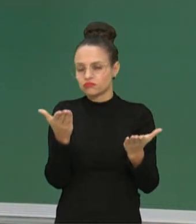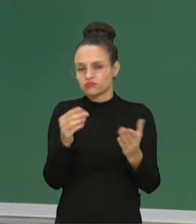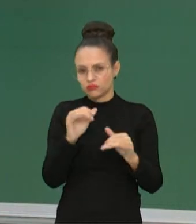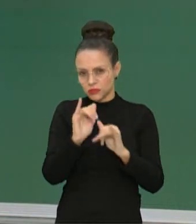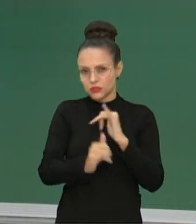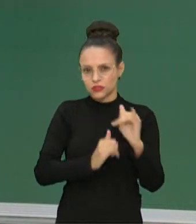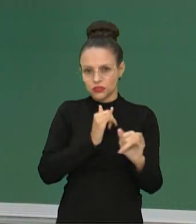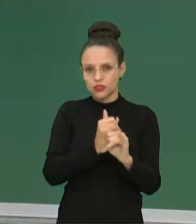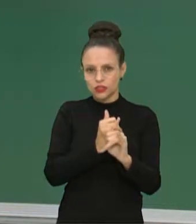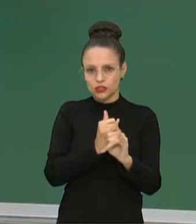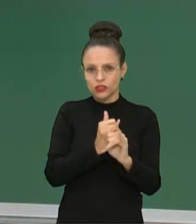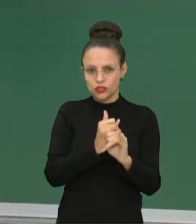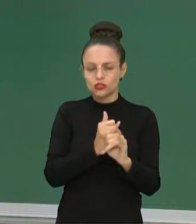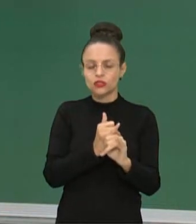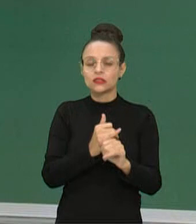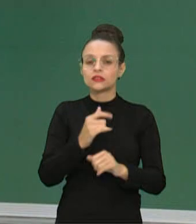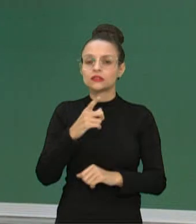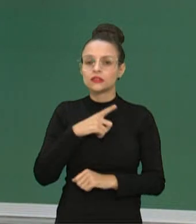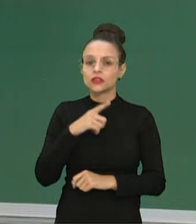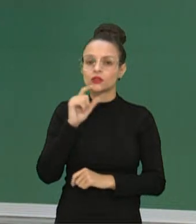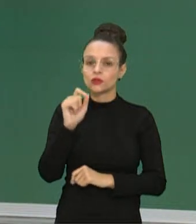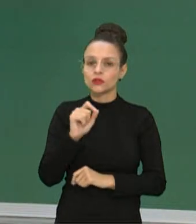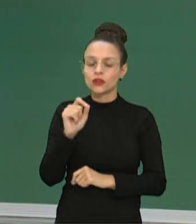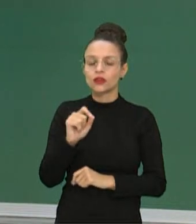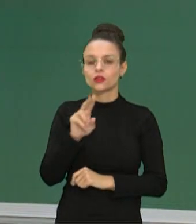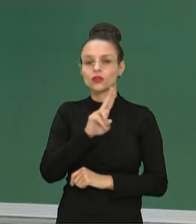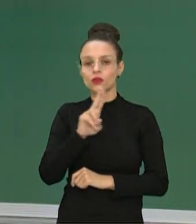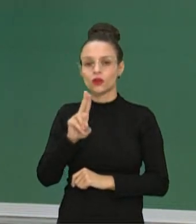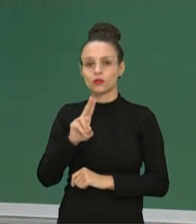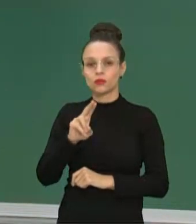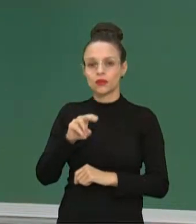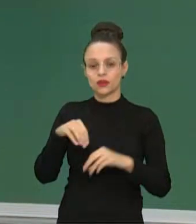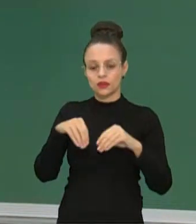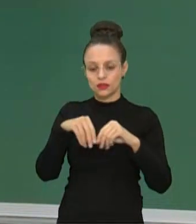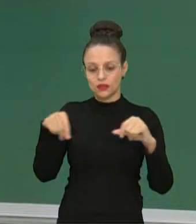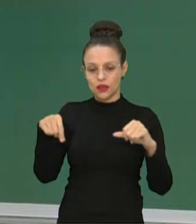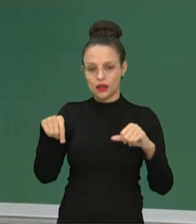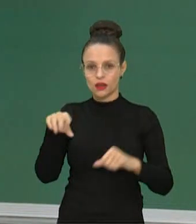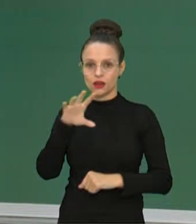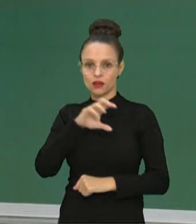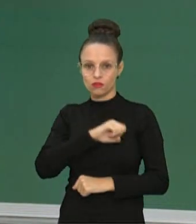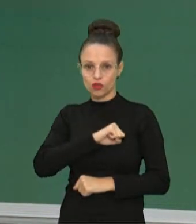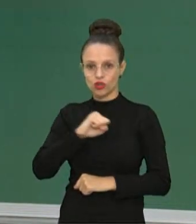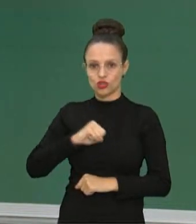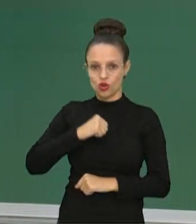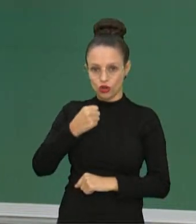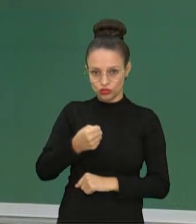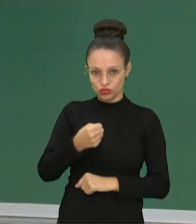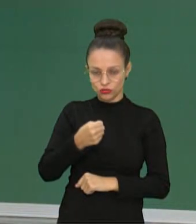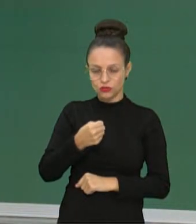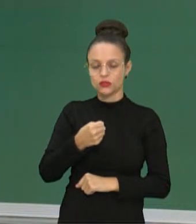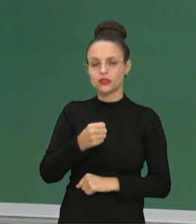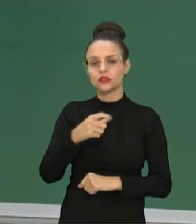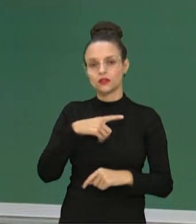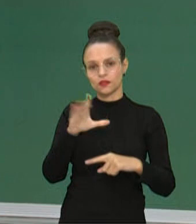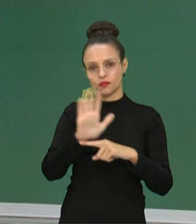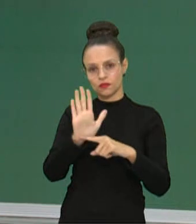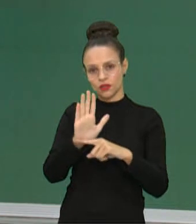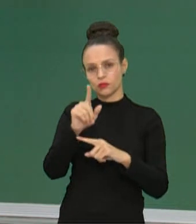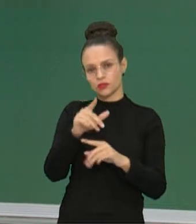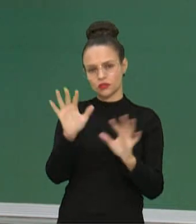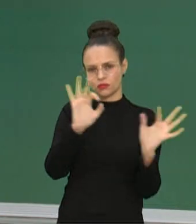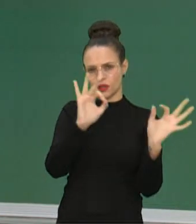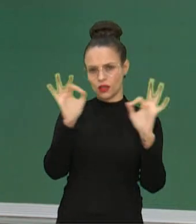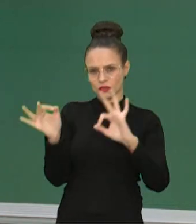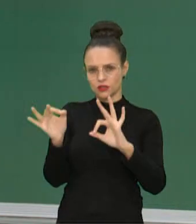plataformas de streaming, por exemplo, chama-se Na Terra de Amor e Ódio. Na Terra de Amor e Ódio, você vai ver